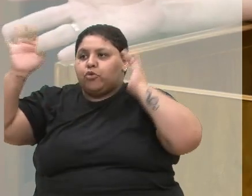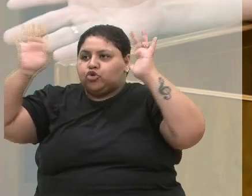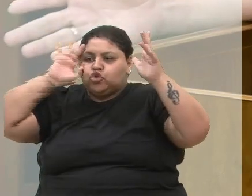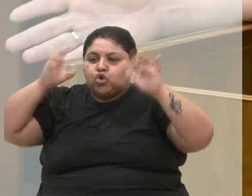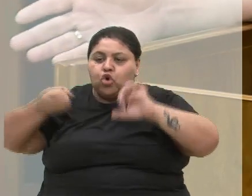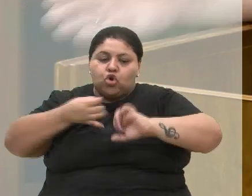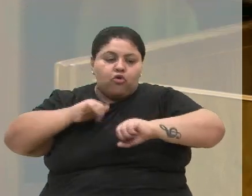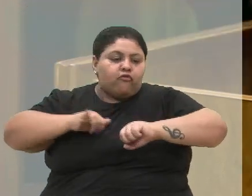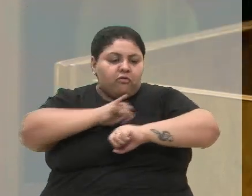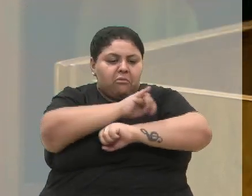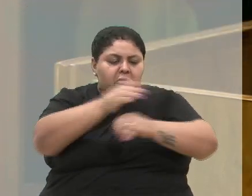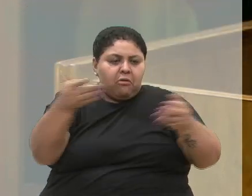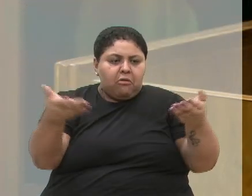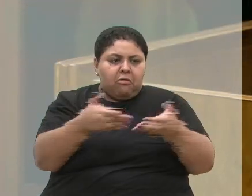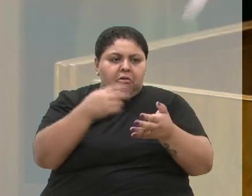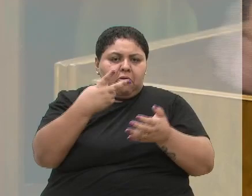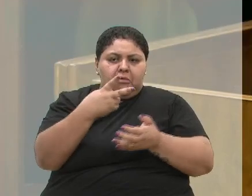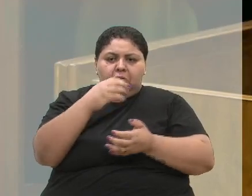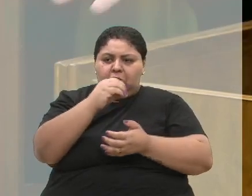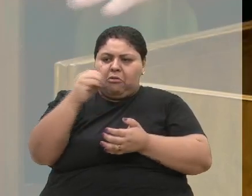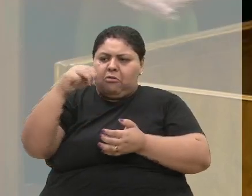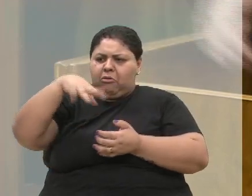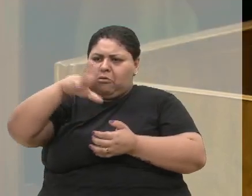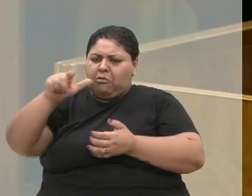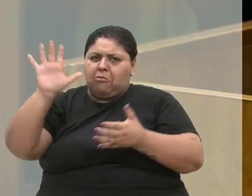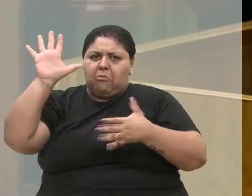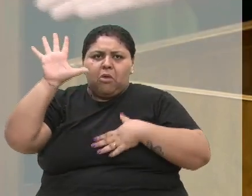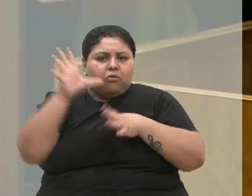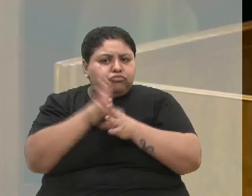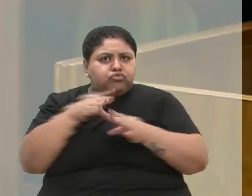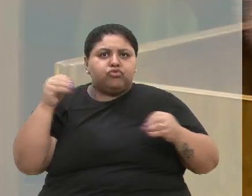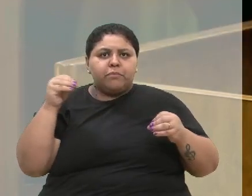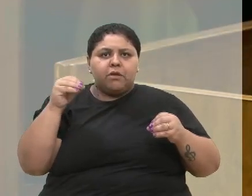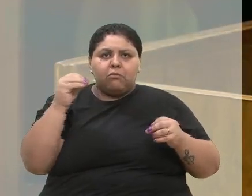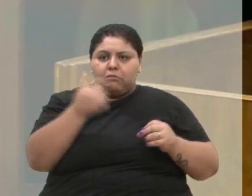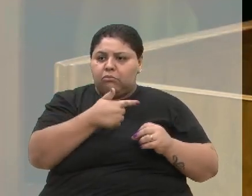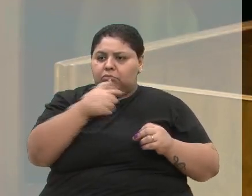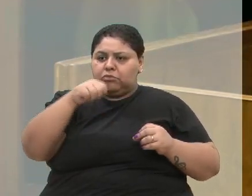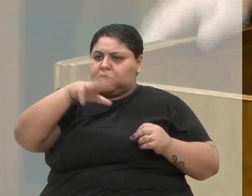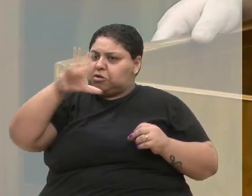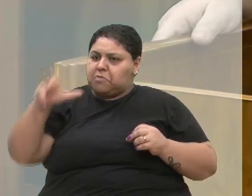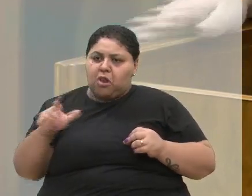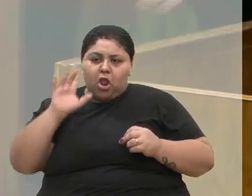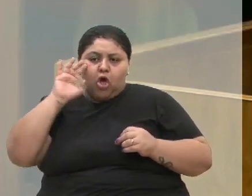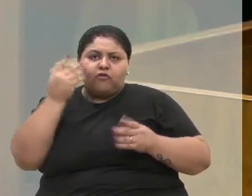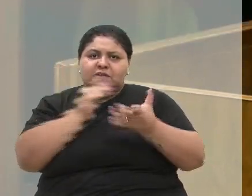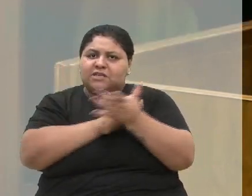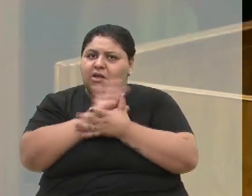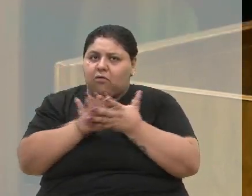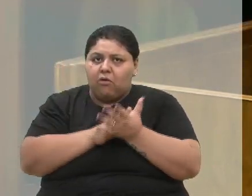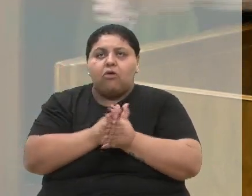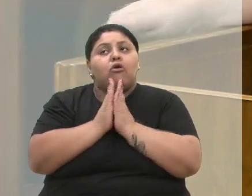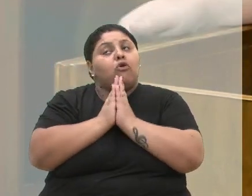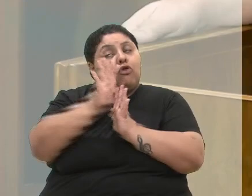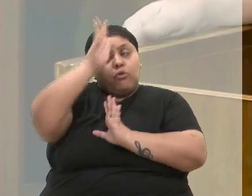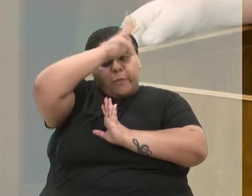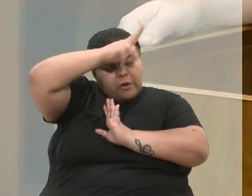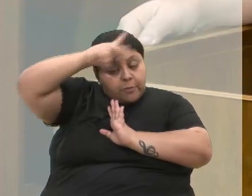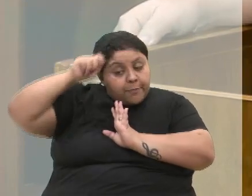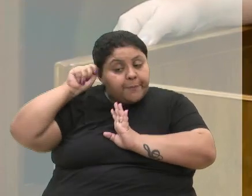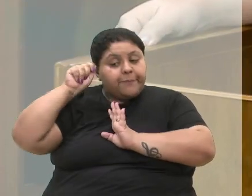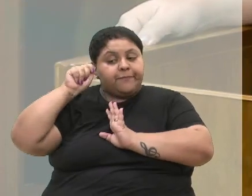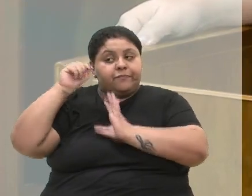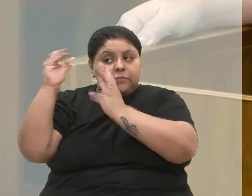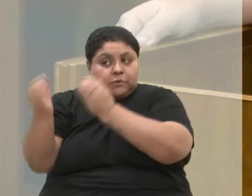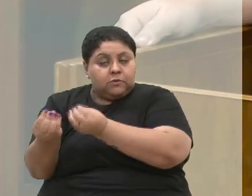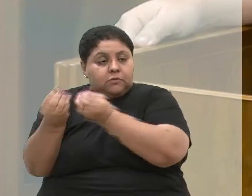até agora, os 200 milhões prometidos se sumiram, os 7 milhões do projeto não aconteceu até agora. Tomara que o prefeito vá lá e